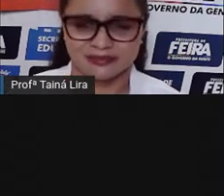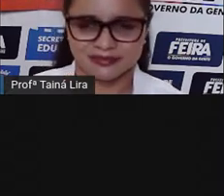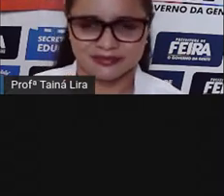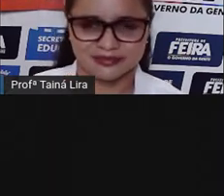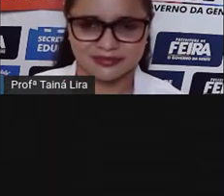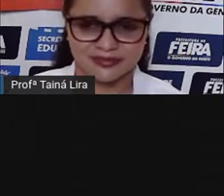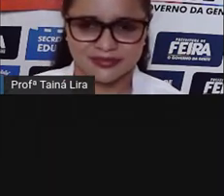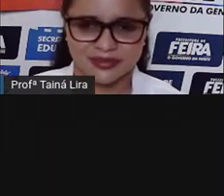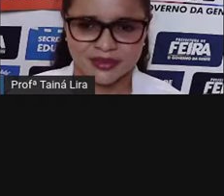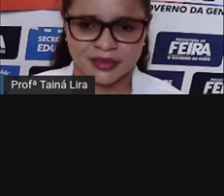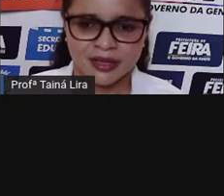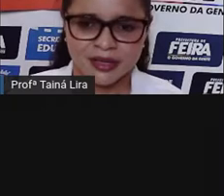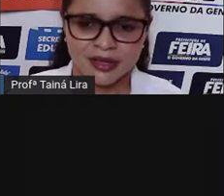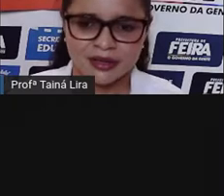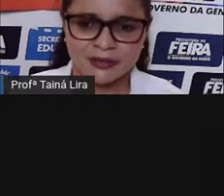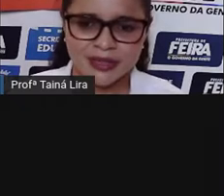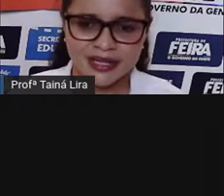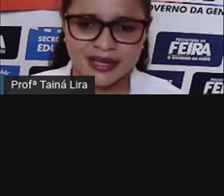festa